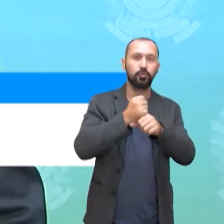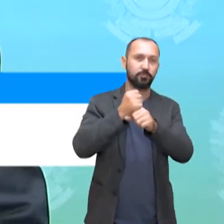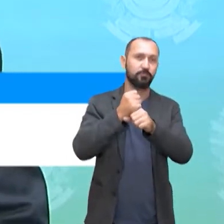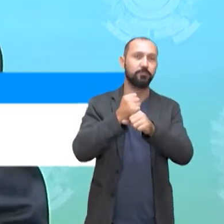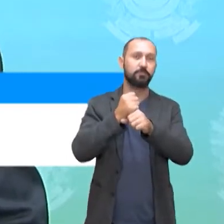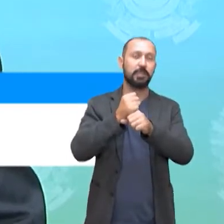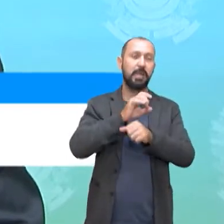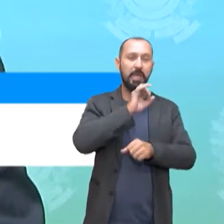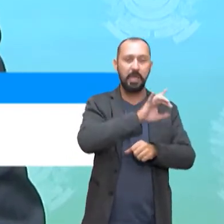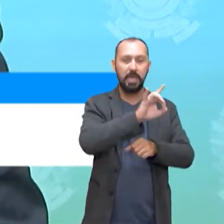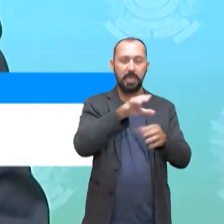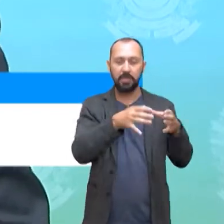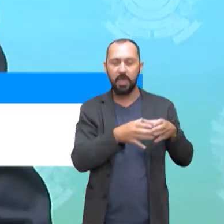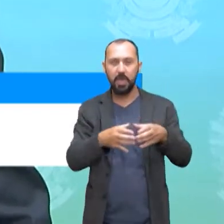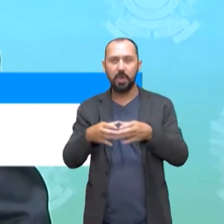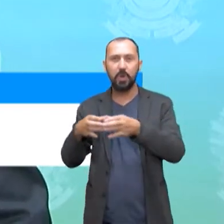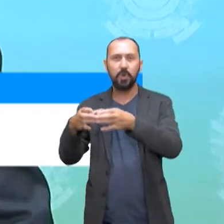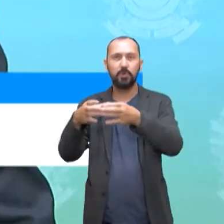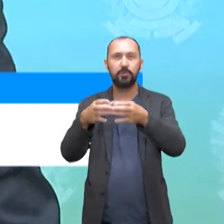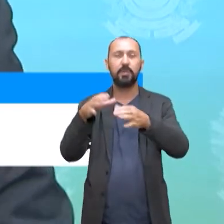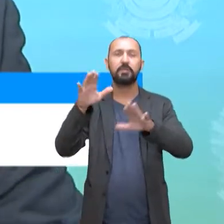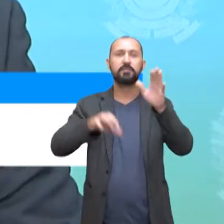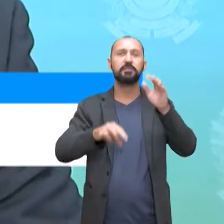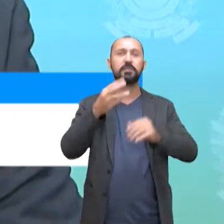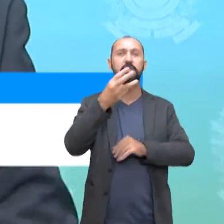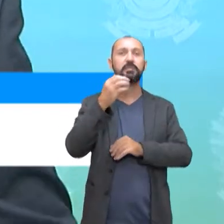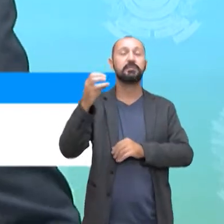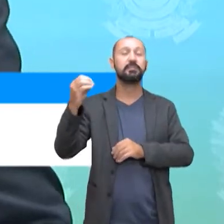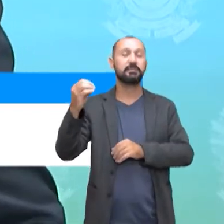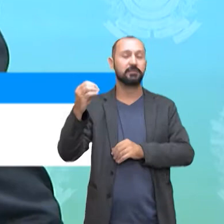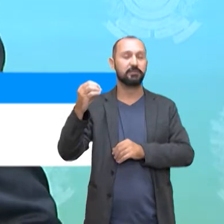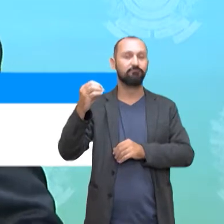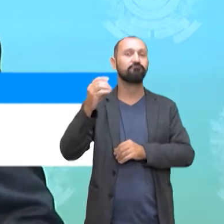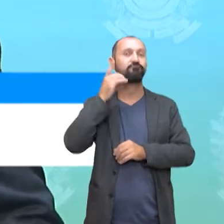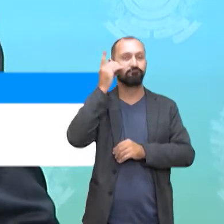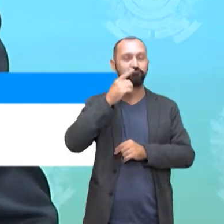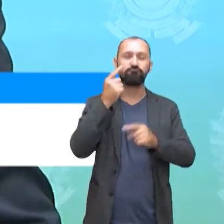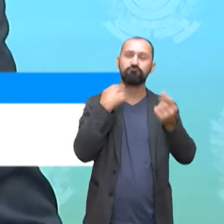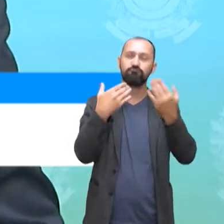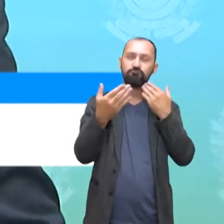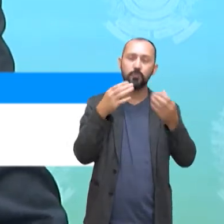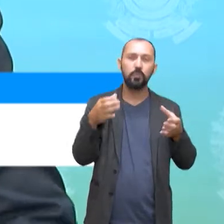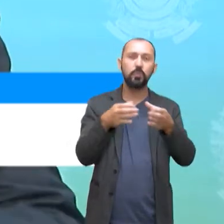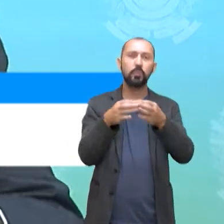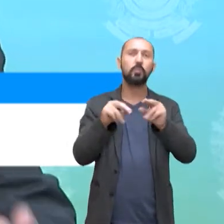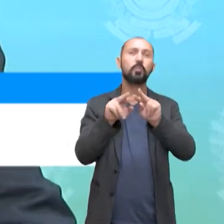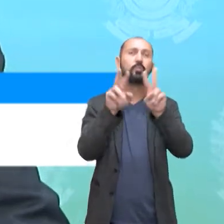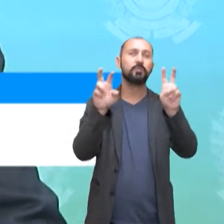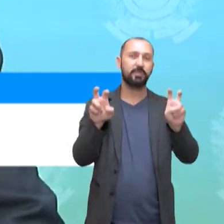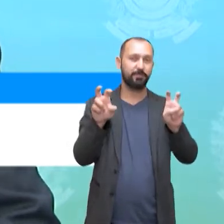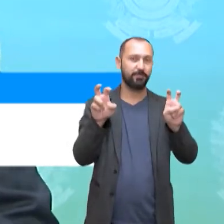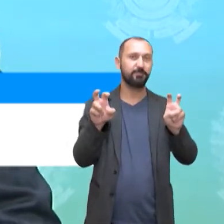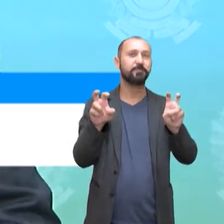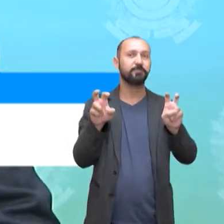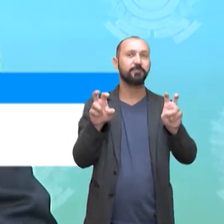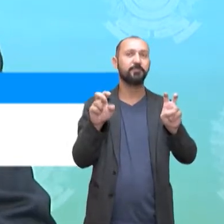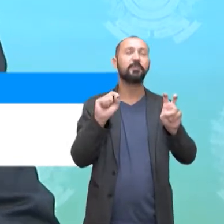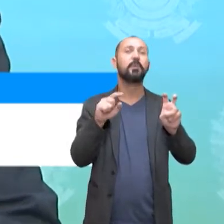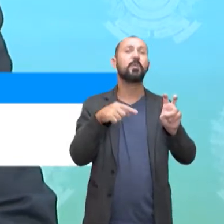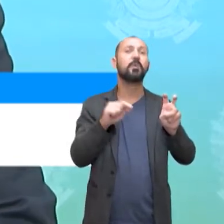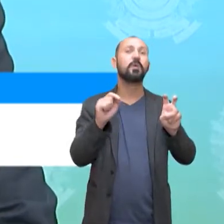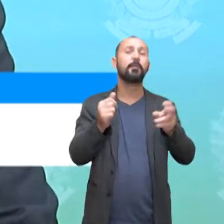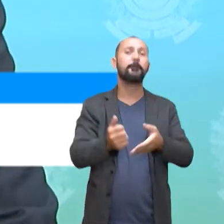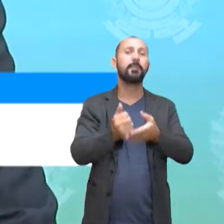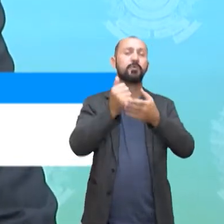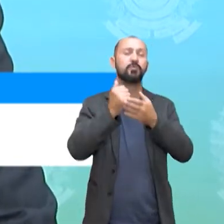orçamentária. E aí cada comissão, às vezes, é composta por 300 deputados que discutem numa comissão uma temática, né,